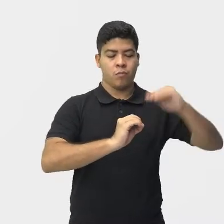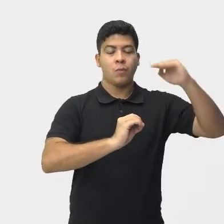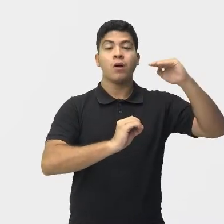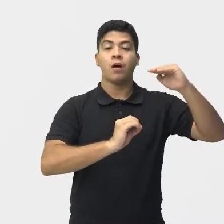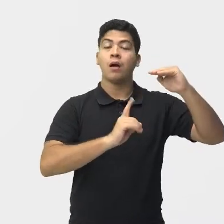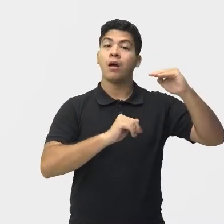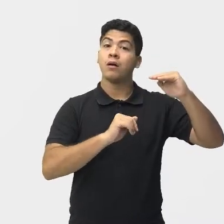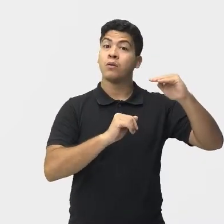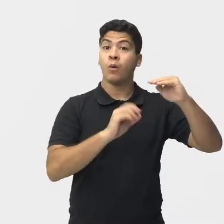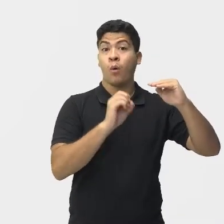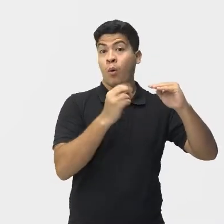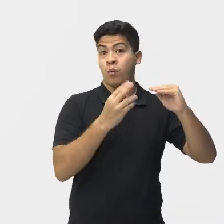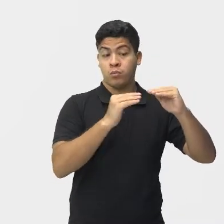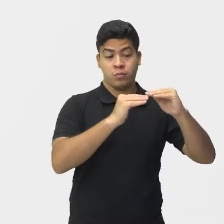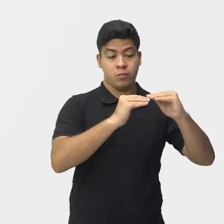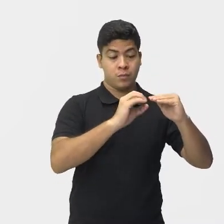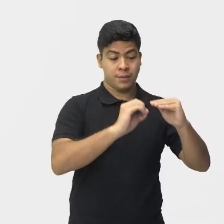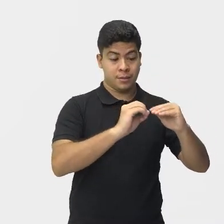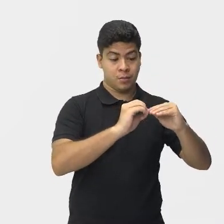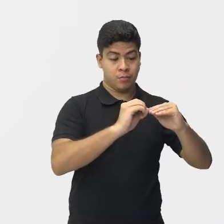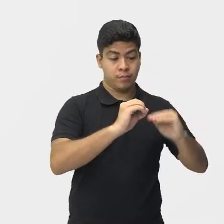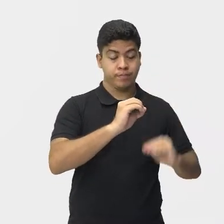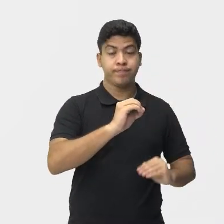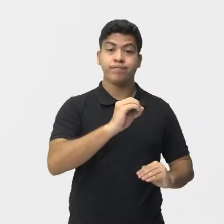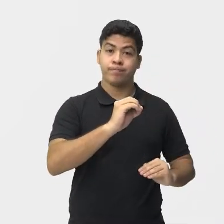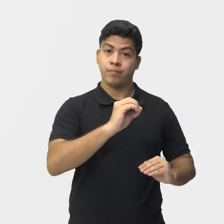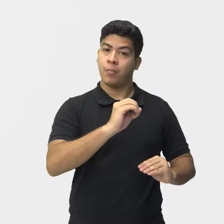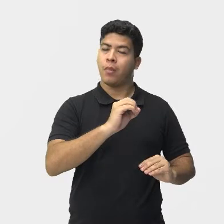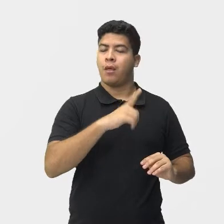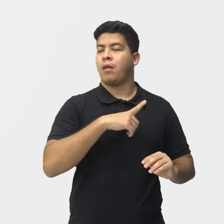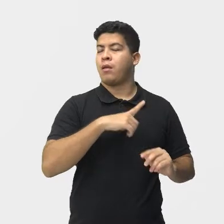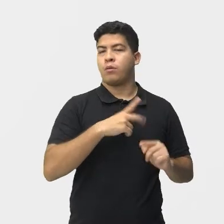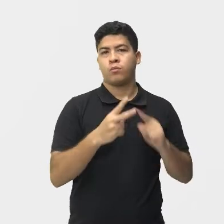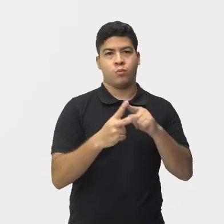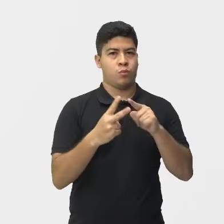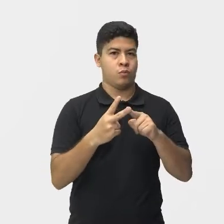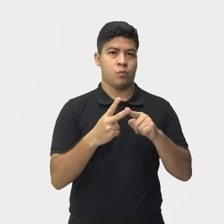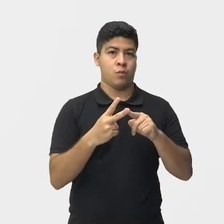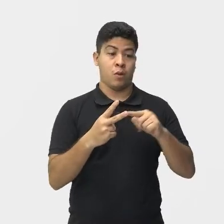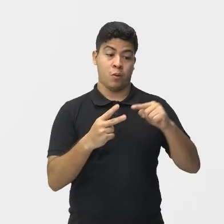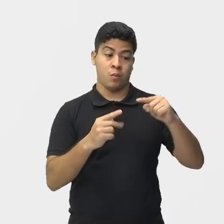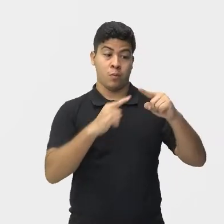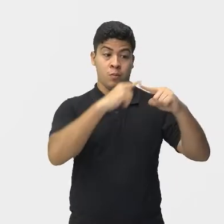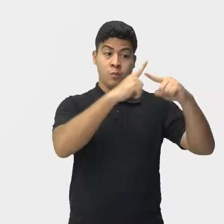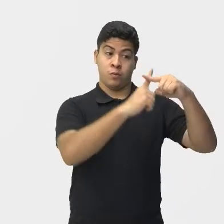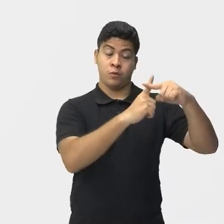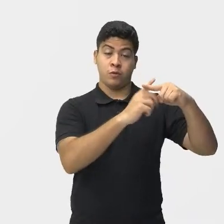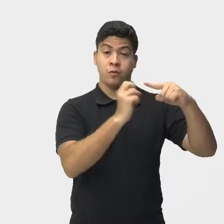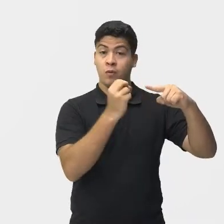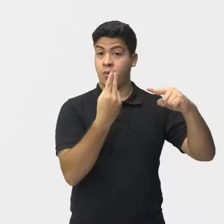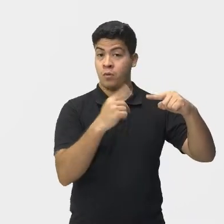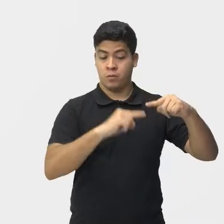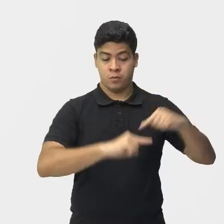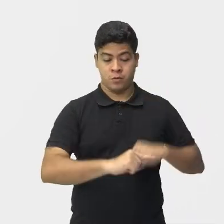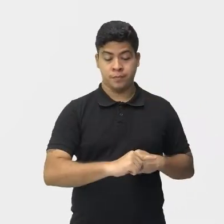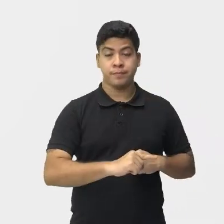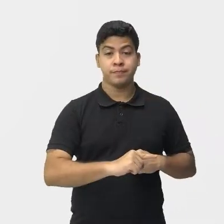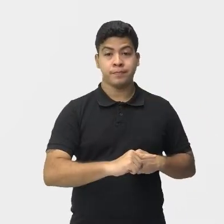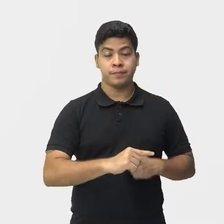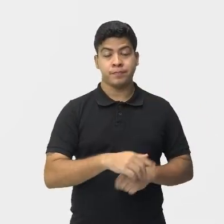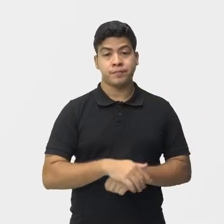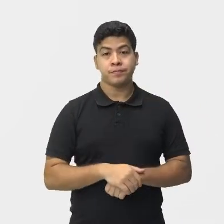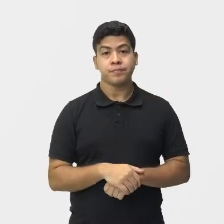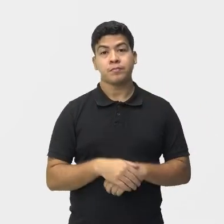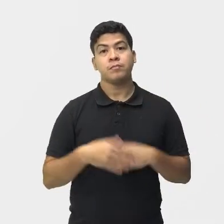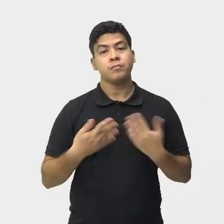constante e menor que zero. Assim é o gráfico da aceleração pelo tempo. Agora vamos observar como